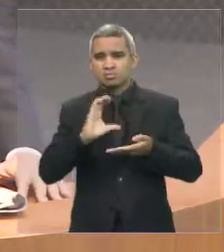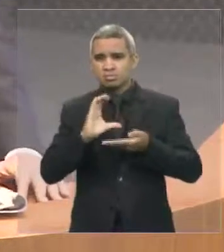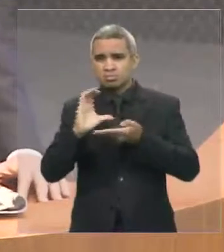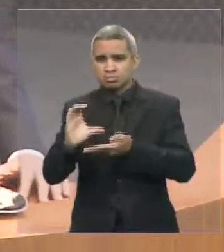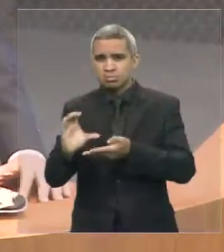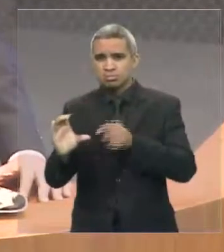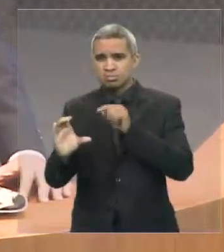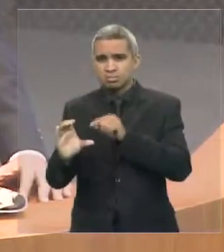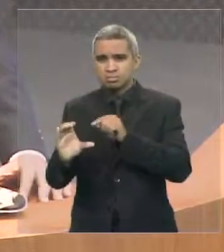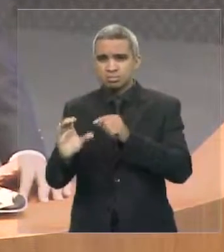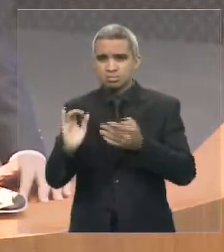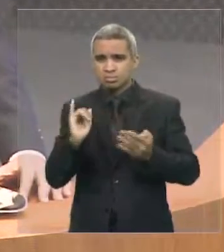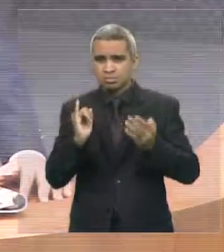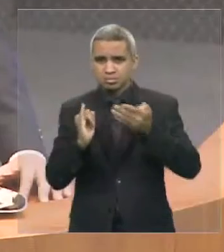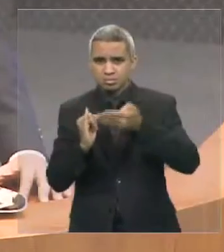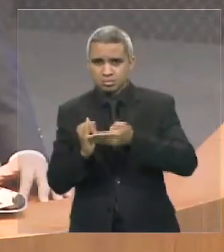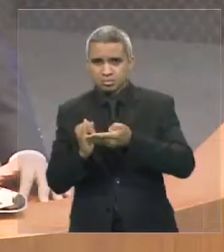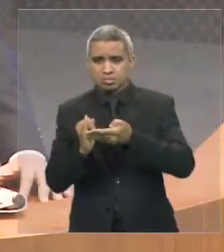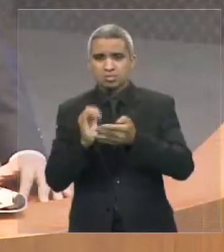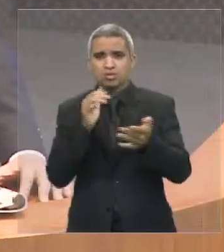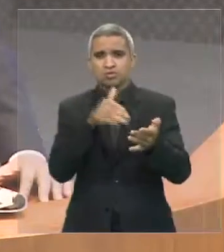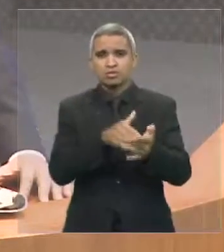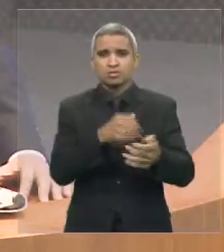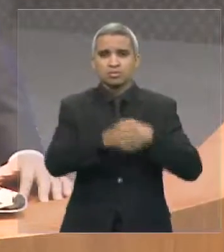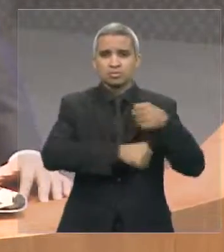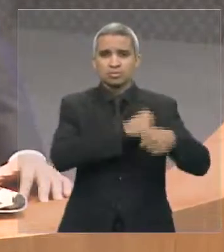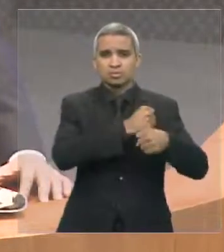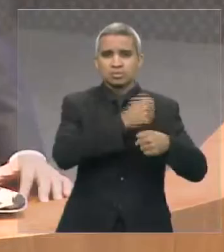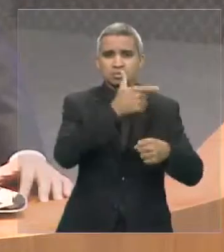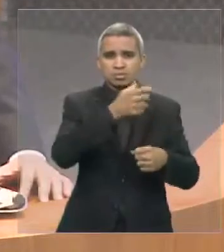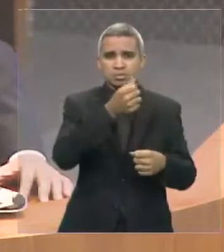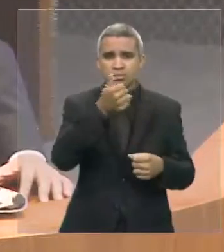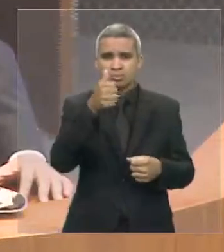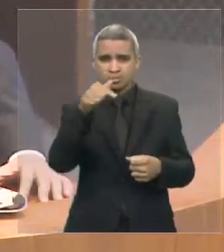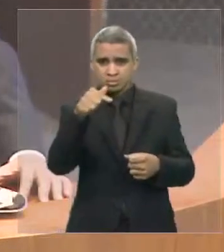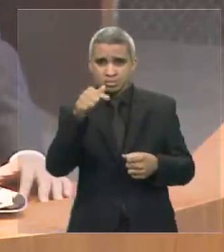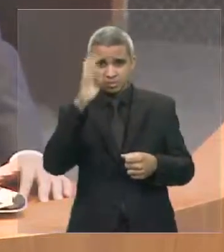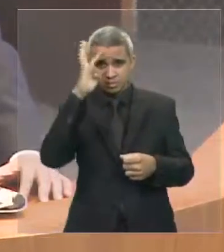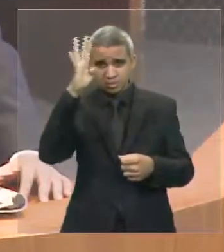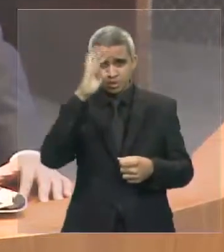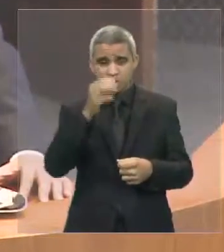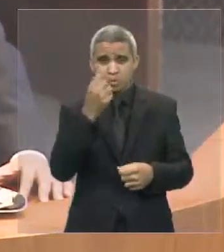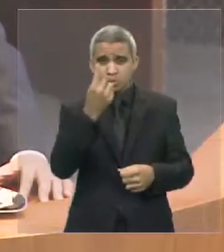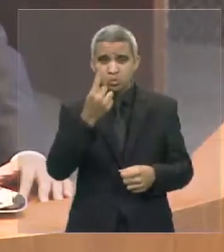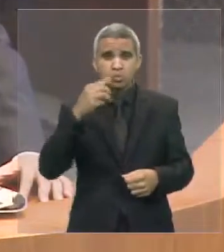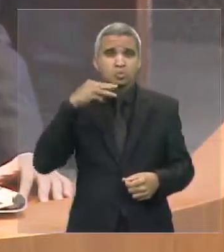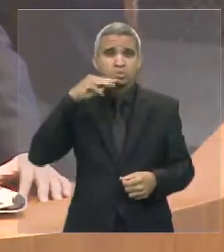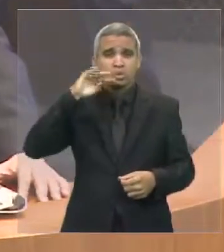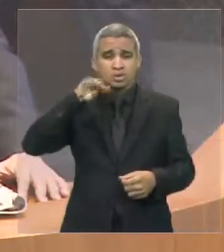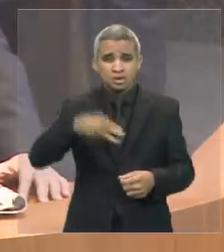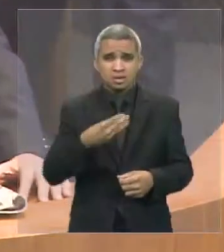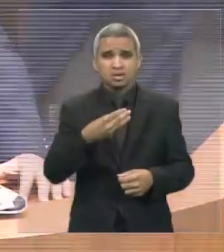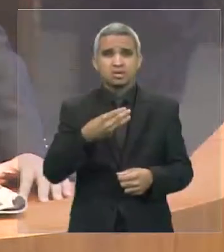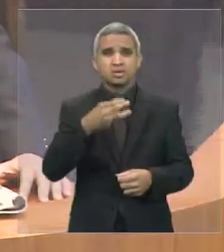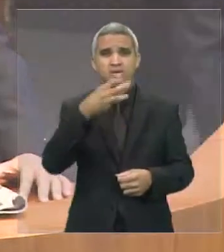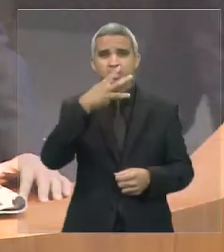porto até 2017 é da ordem de 1,3 bilhão de